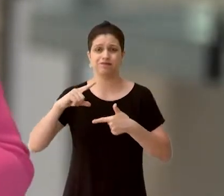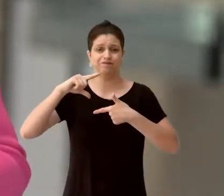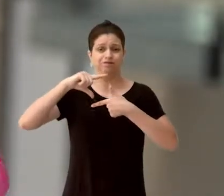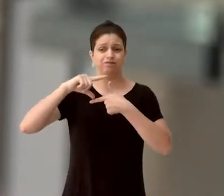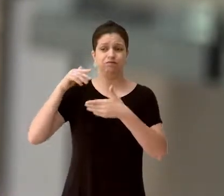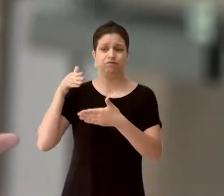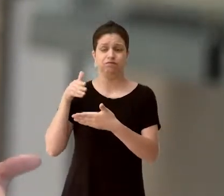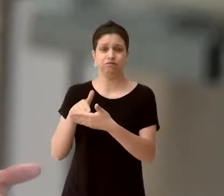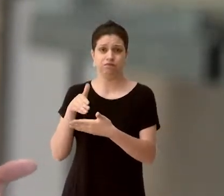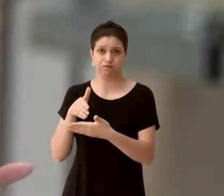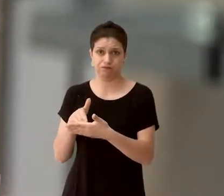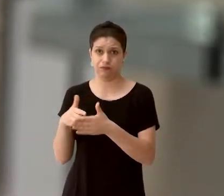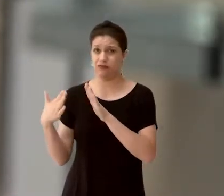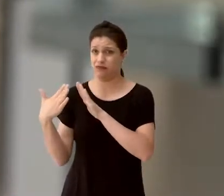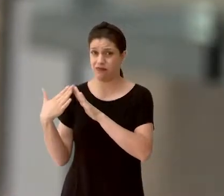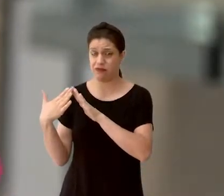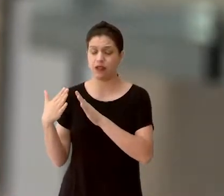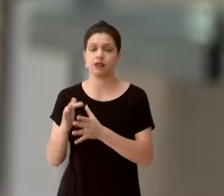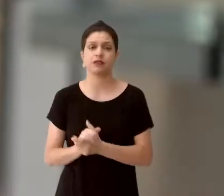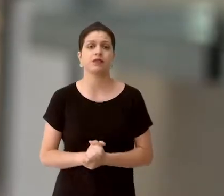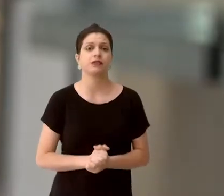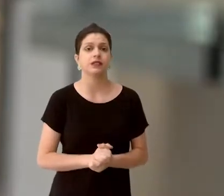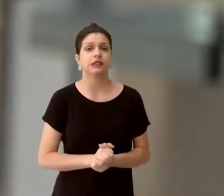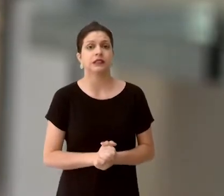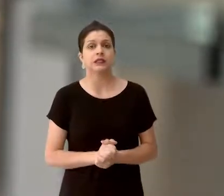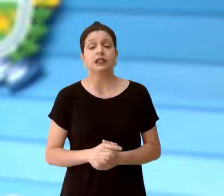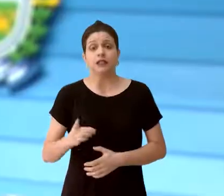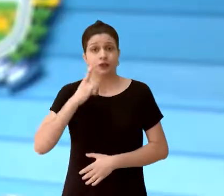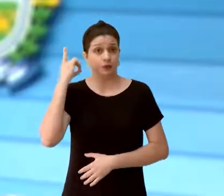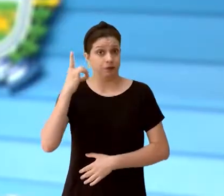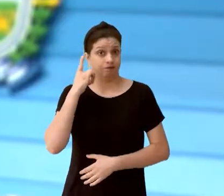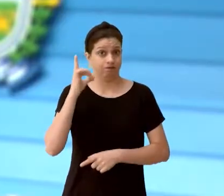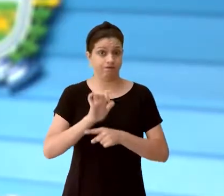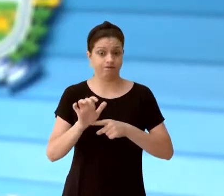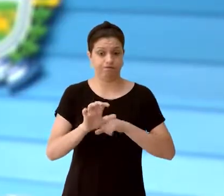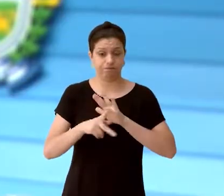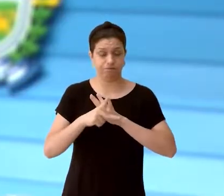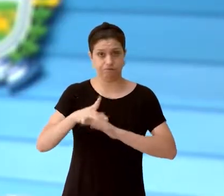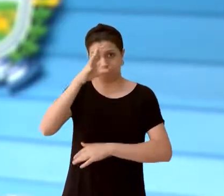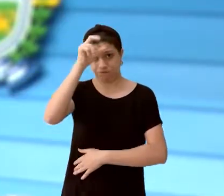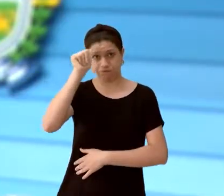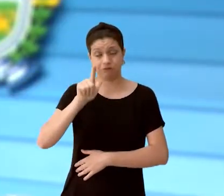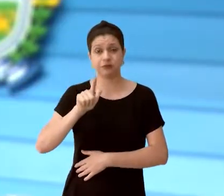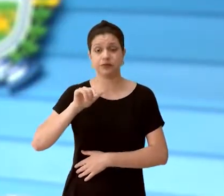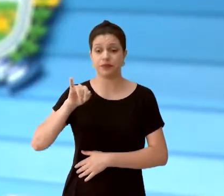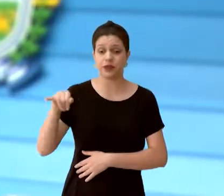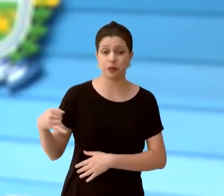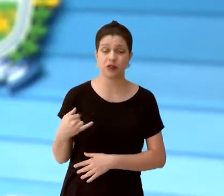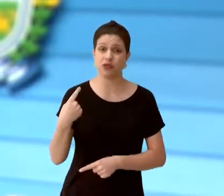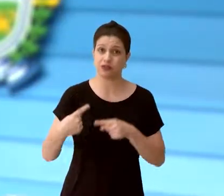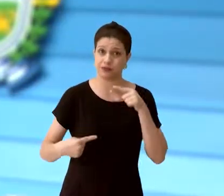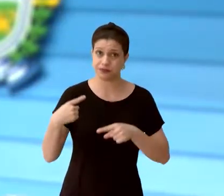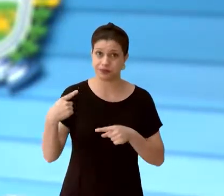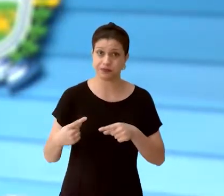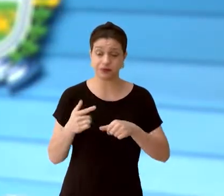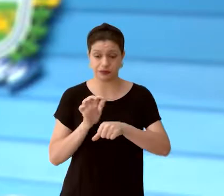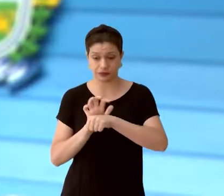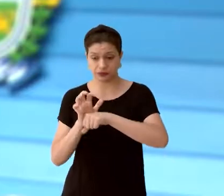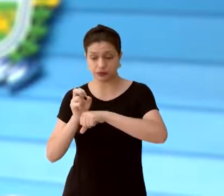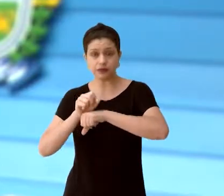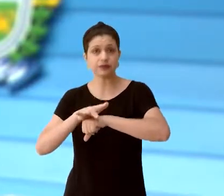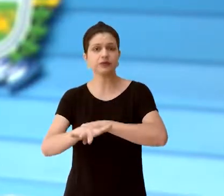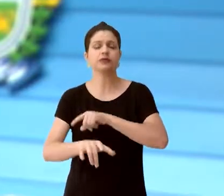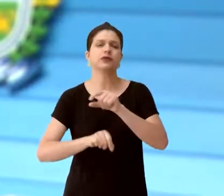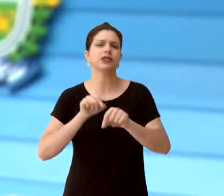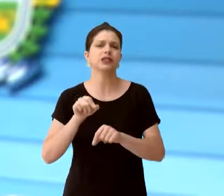apresentar sérios problemas com as medidas de isolamento. Os deputados estaduais de Mato Grosso do Sul aproveitaram